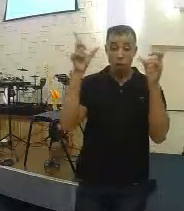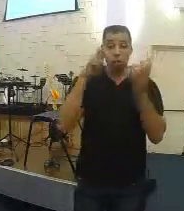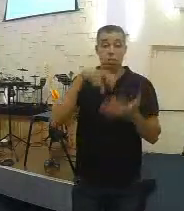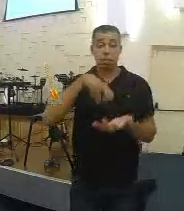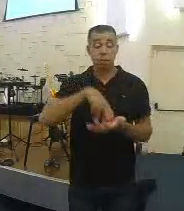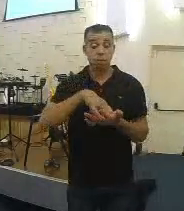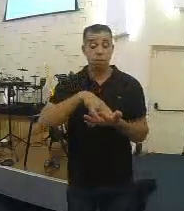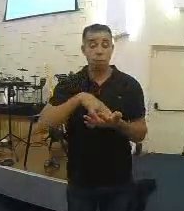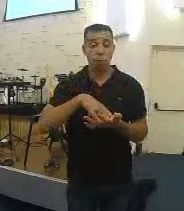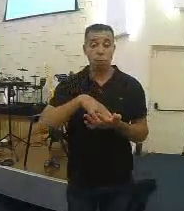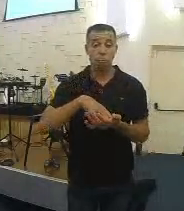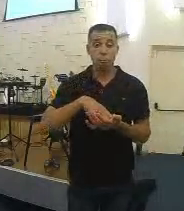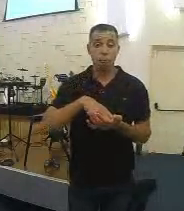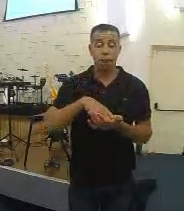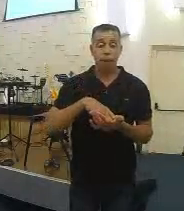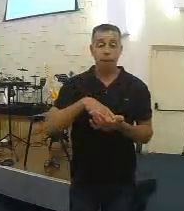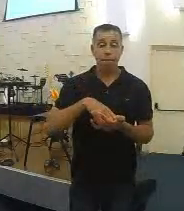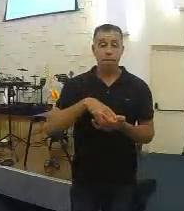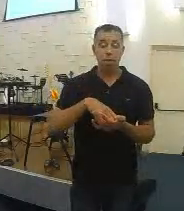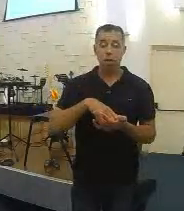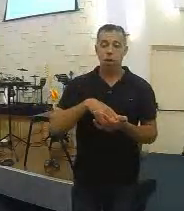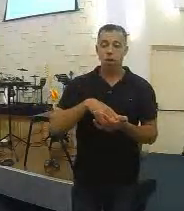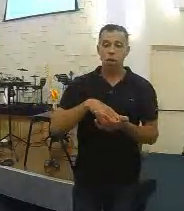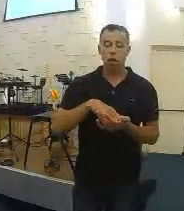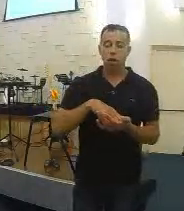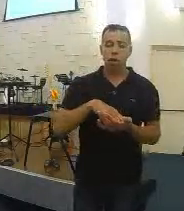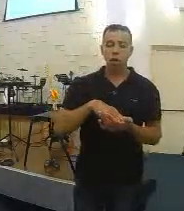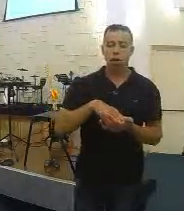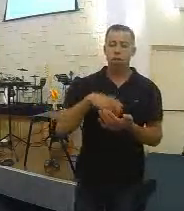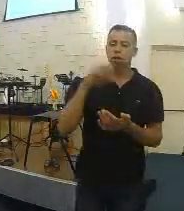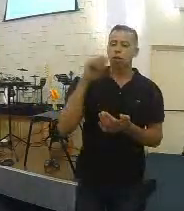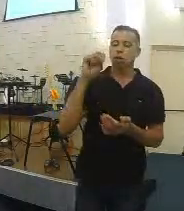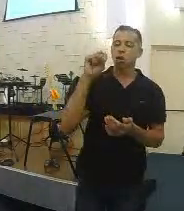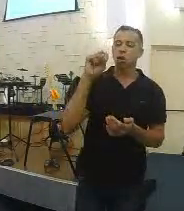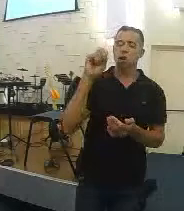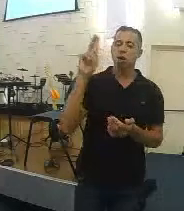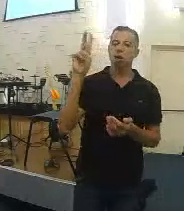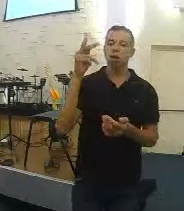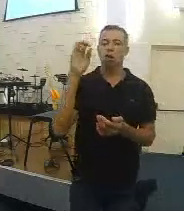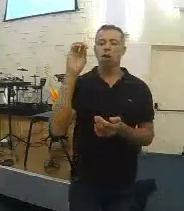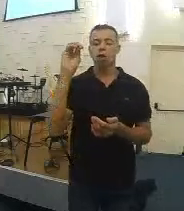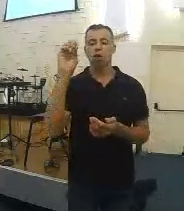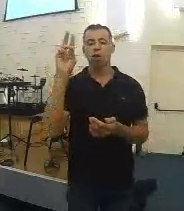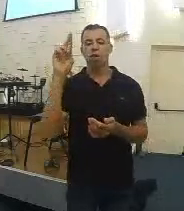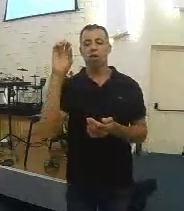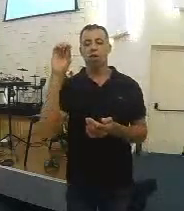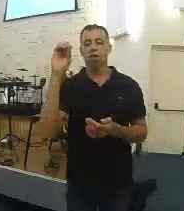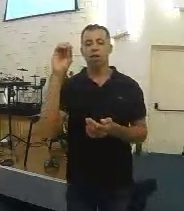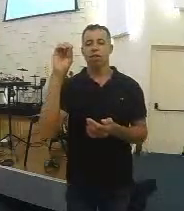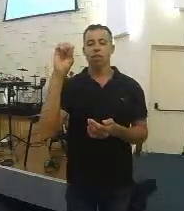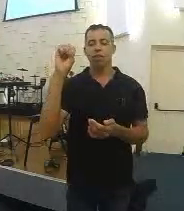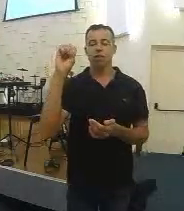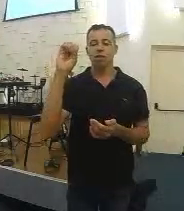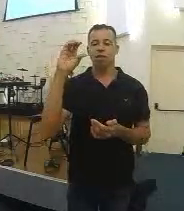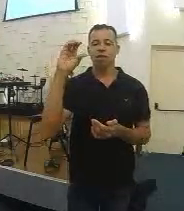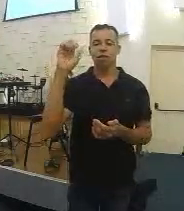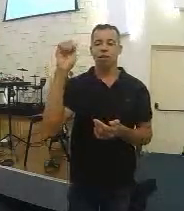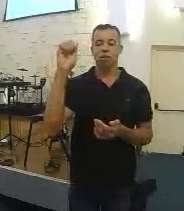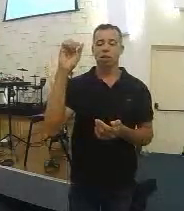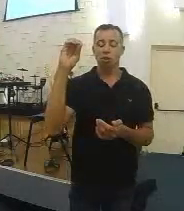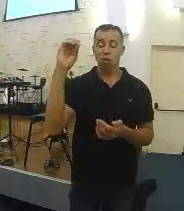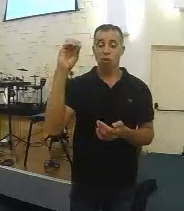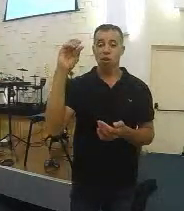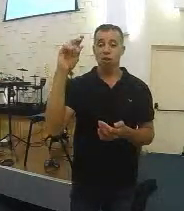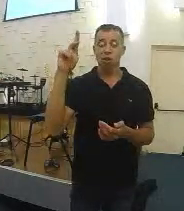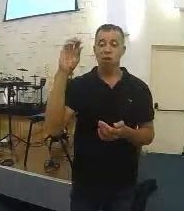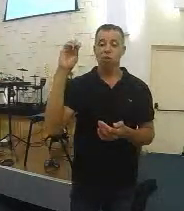e ouvir o horóscopo daquele dia. No carro, ele ouve um programa